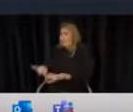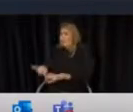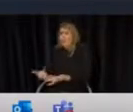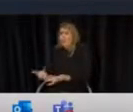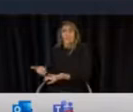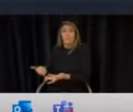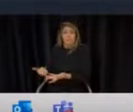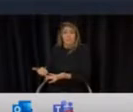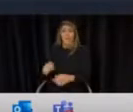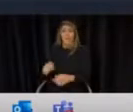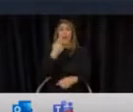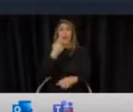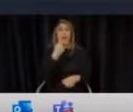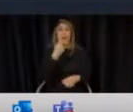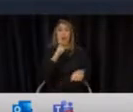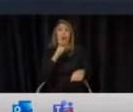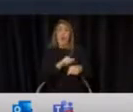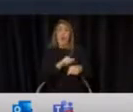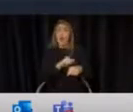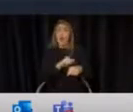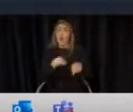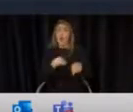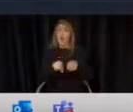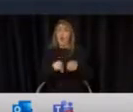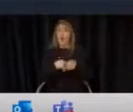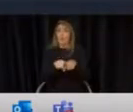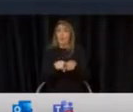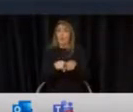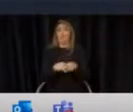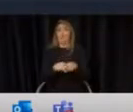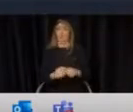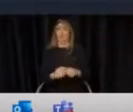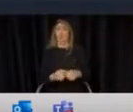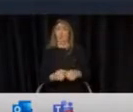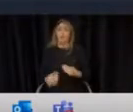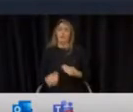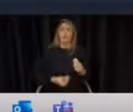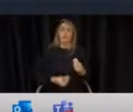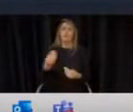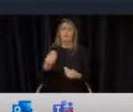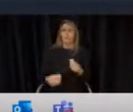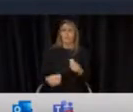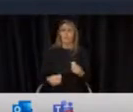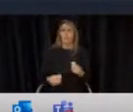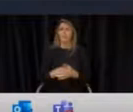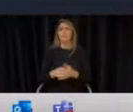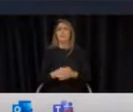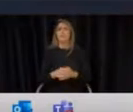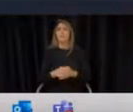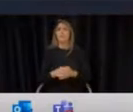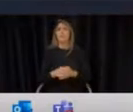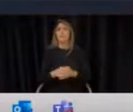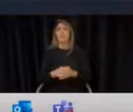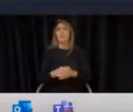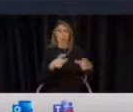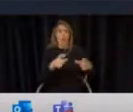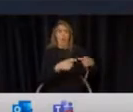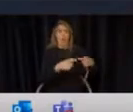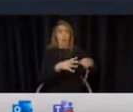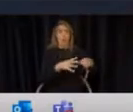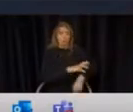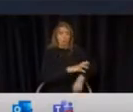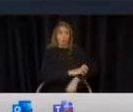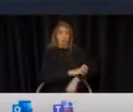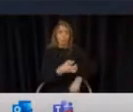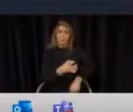dos braços, ossos das pernas. Do local onde é retirado, é colocada uma prótese, né? Então, para a família,